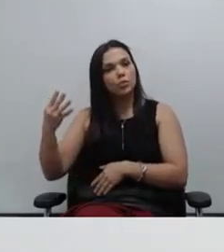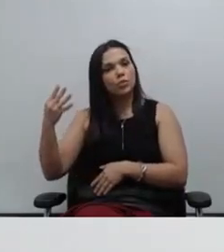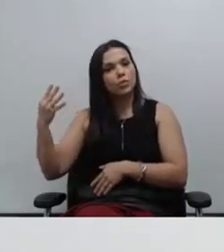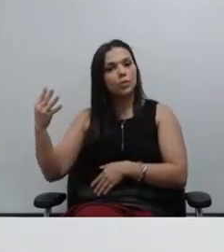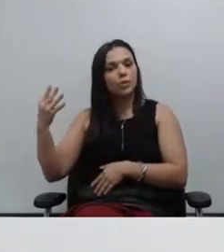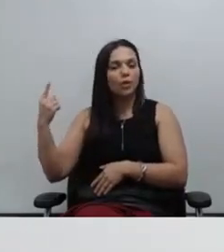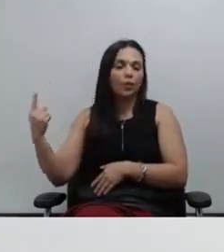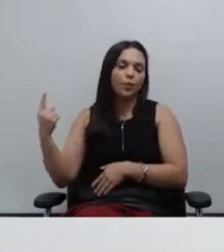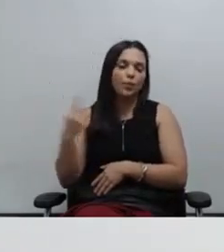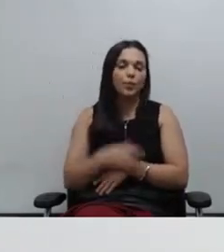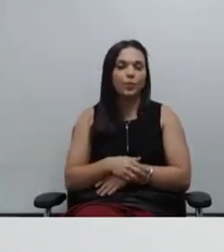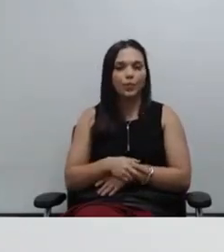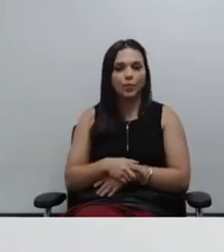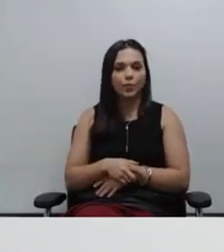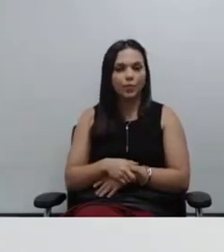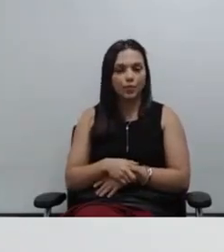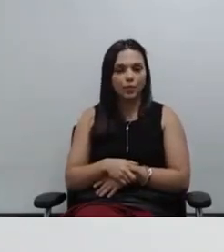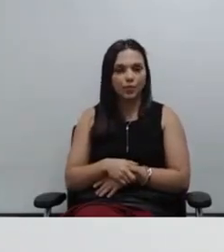2024-00-12-441.